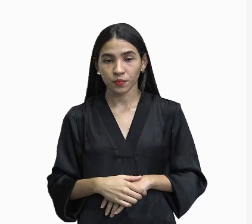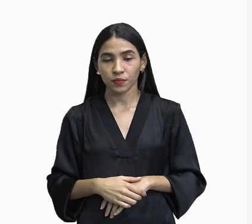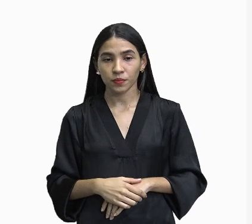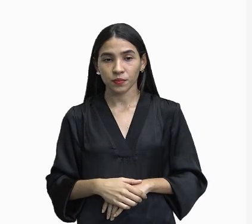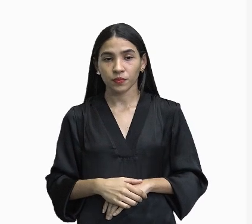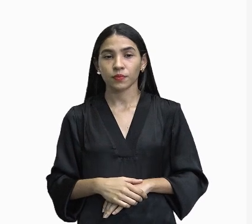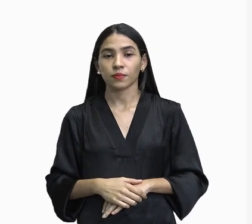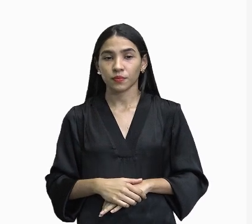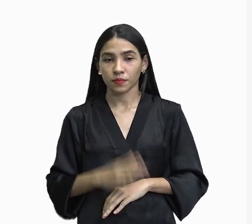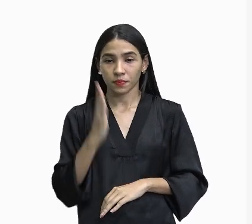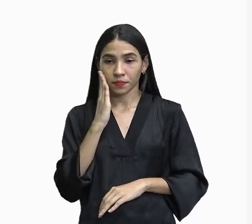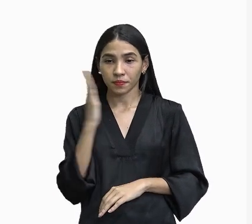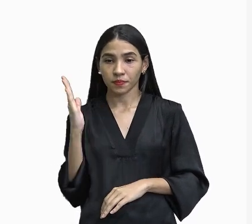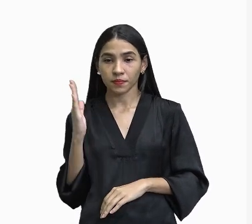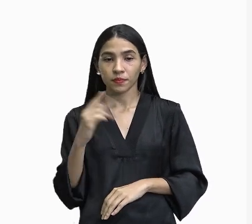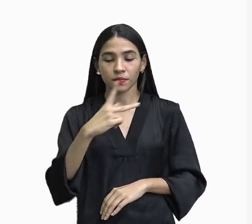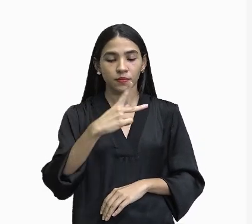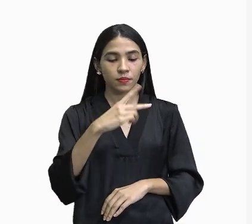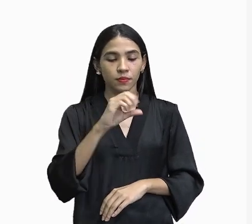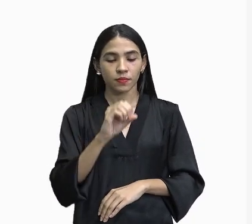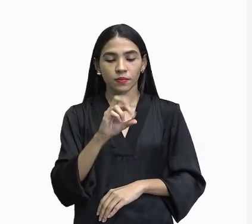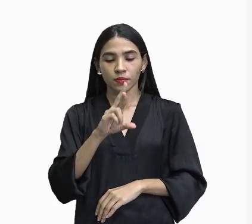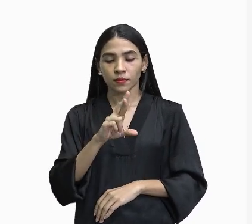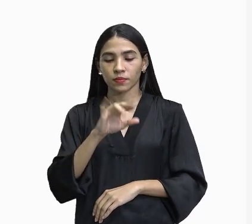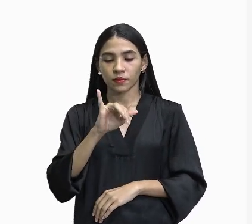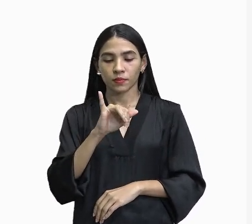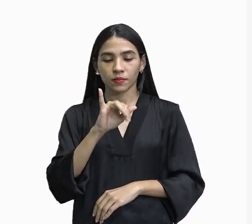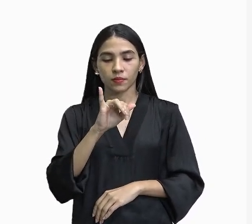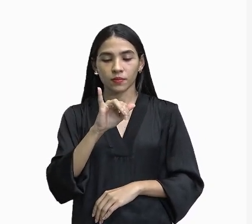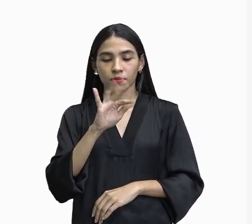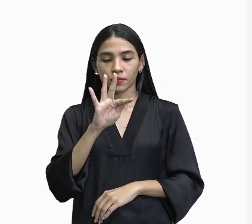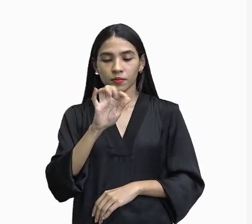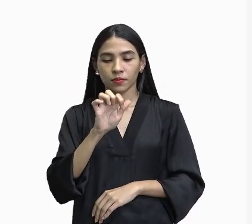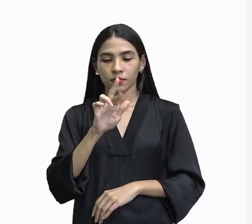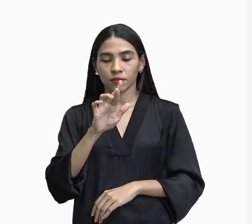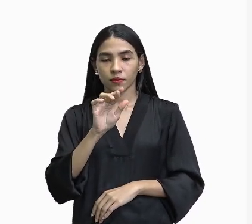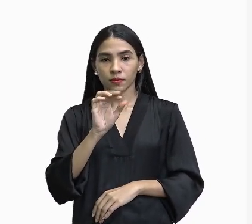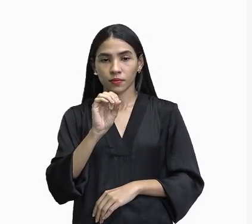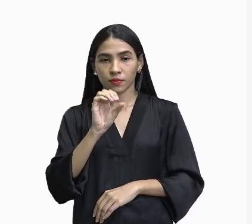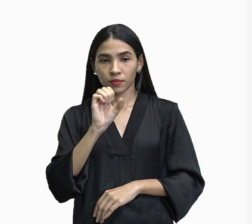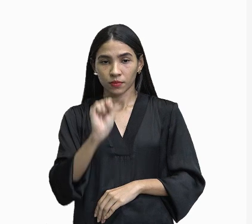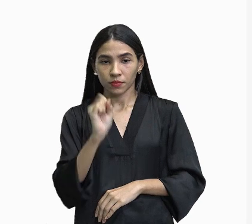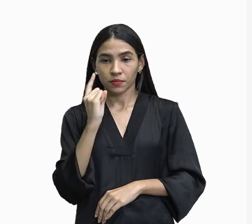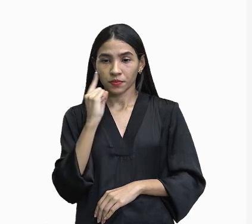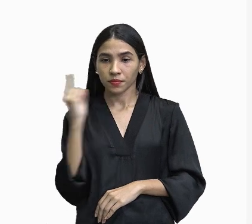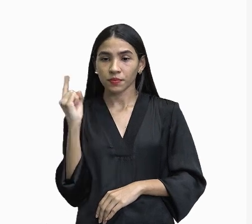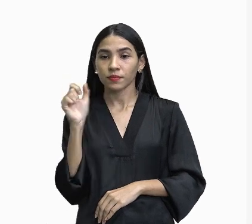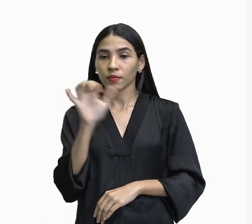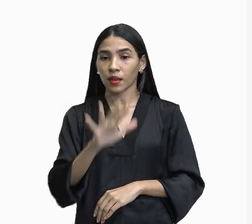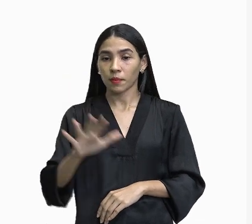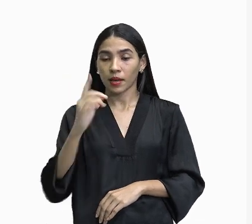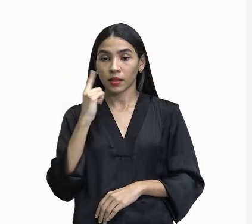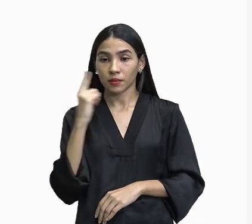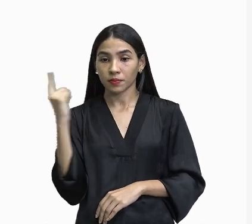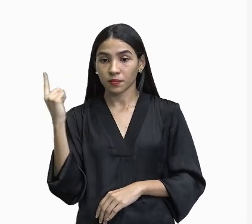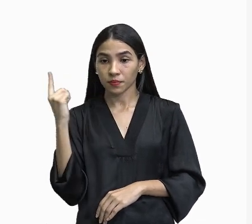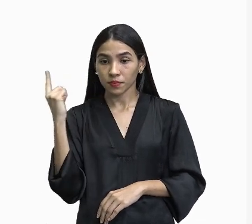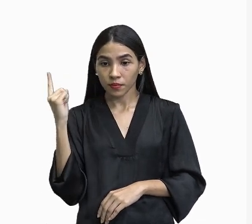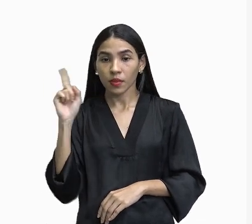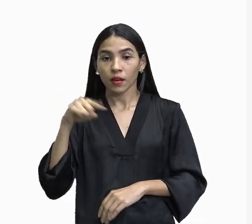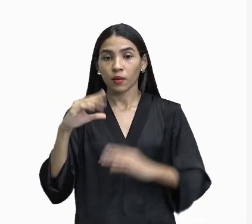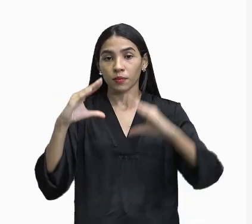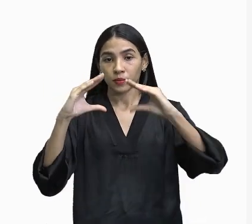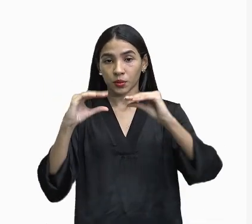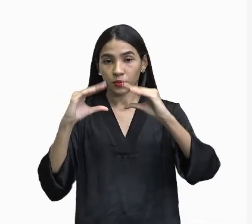Então, esse grupo aí é o grupo dos poríferos. A representação na imagem ao lado aí é uma